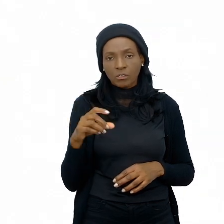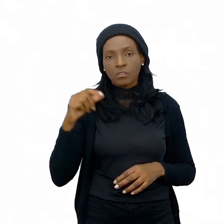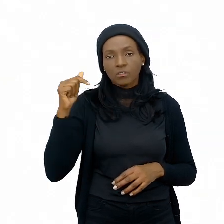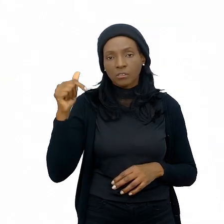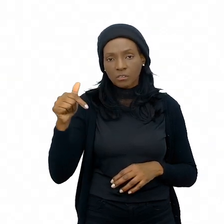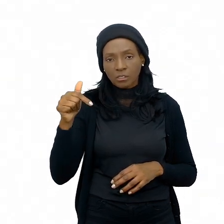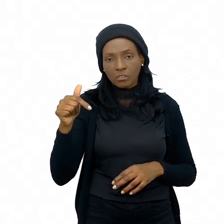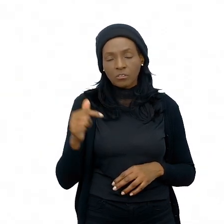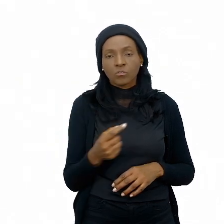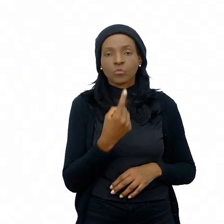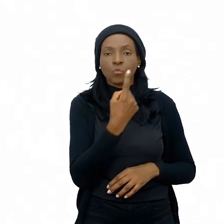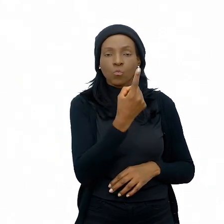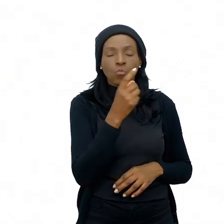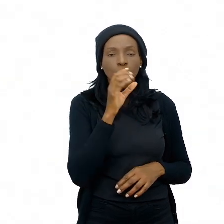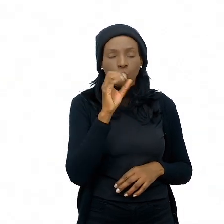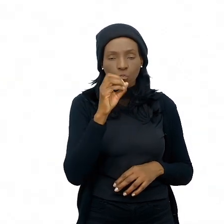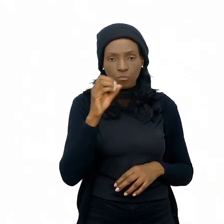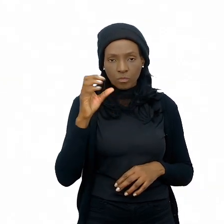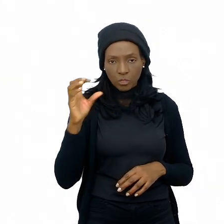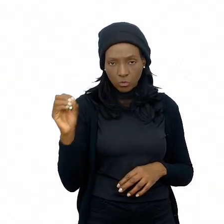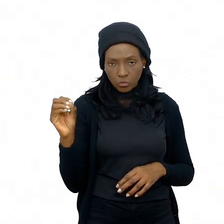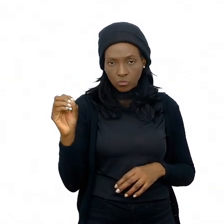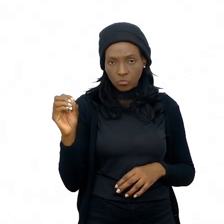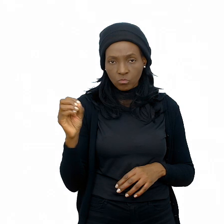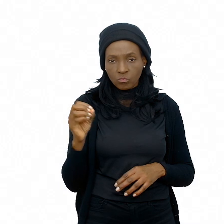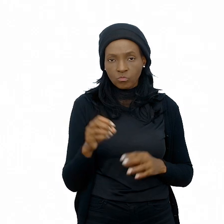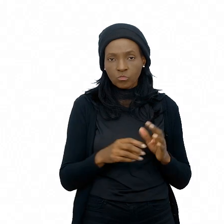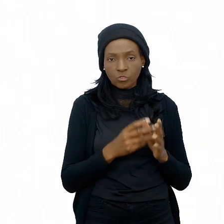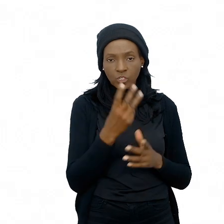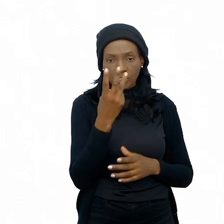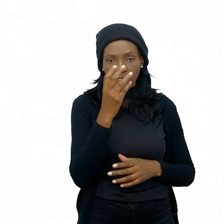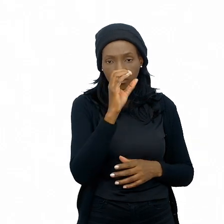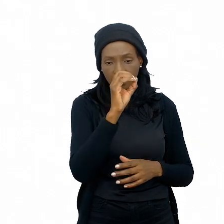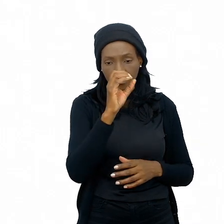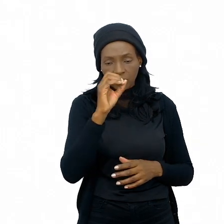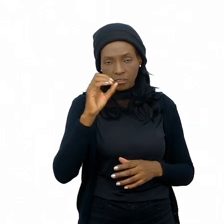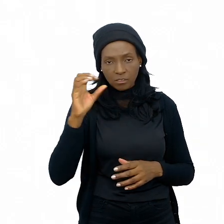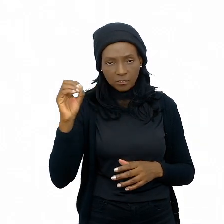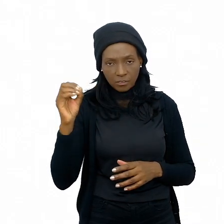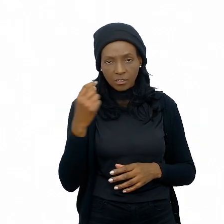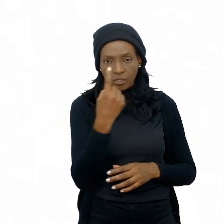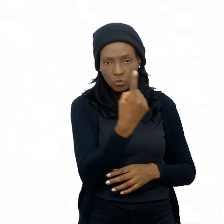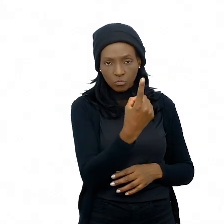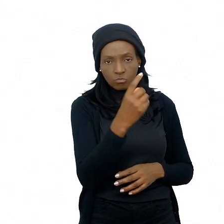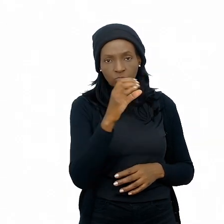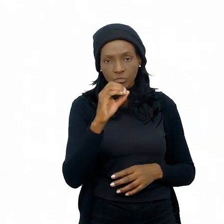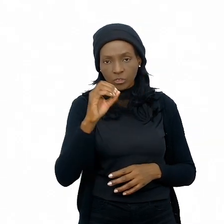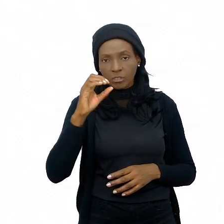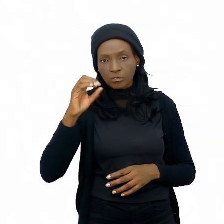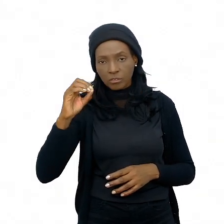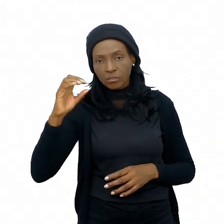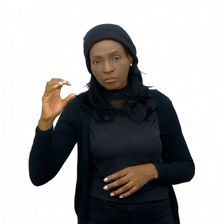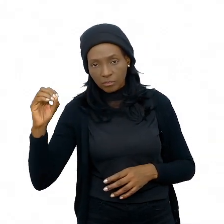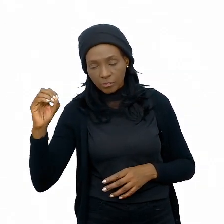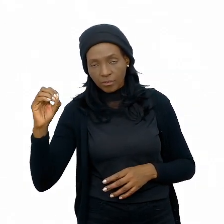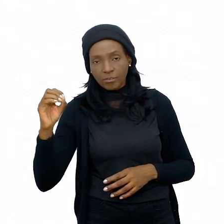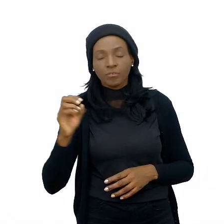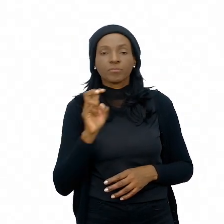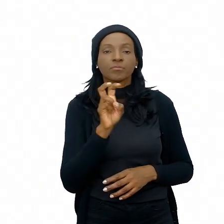1587. O 1000 com as três ordens ocupadas pelo zero,